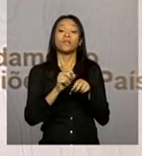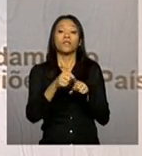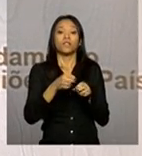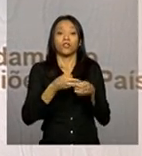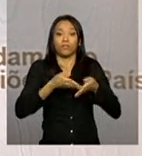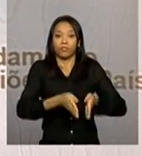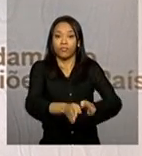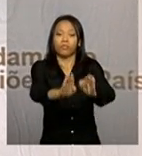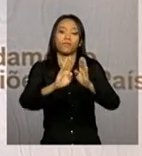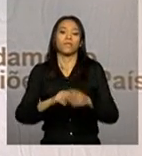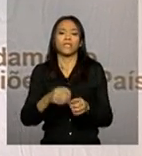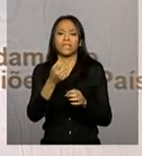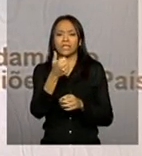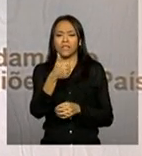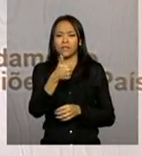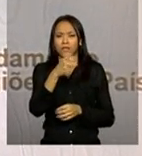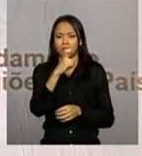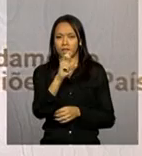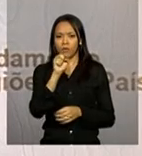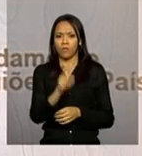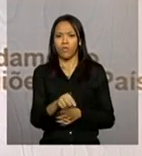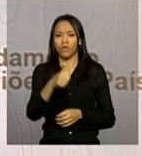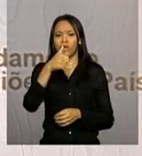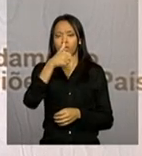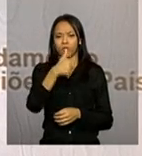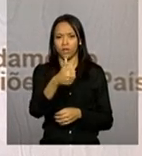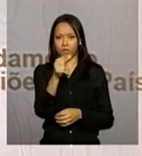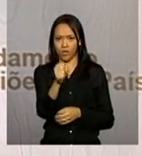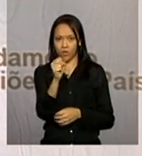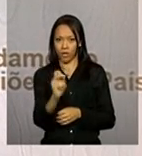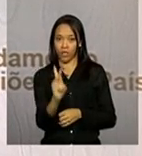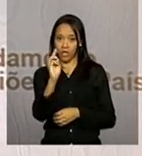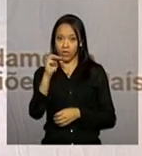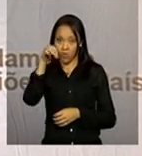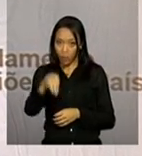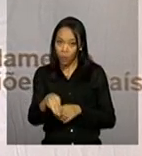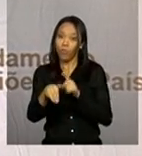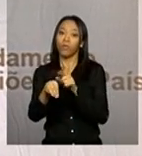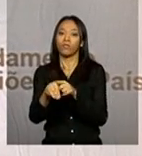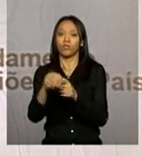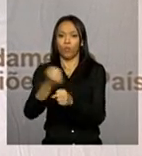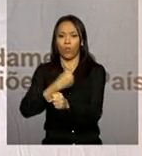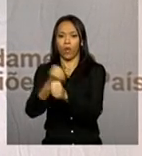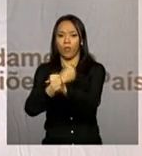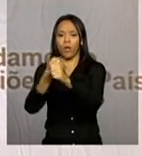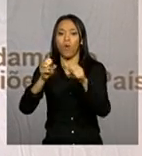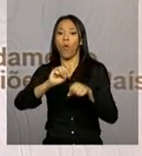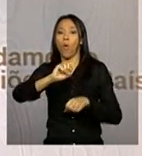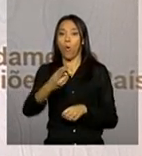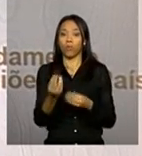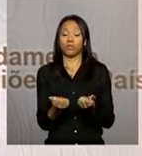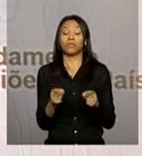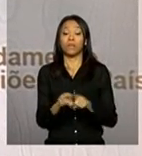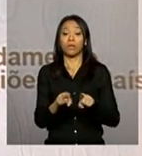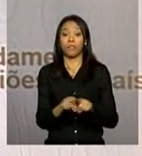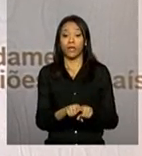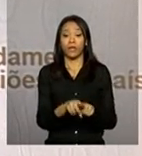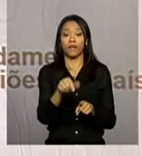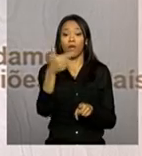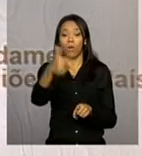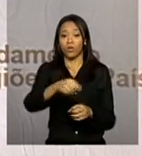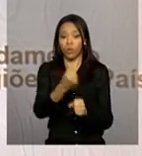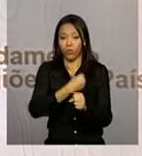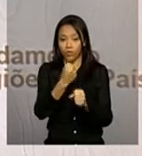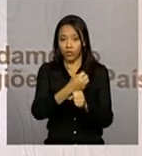5.188 quilômetros de obras concluídas ou de concessões, 3.755 quilômetros de